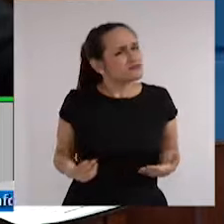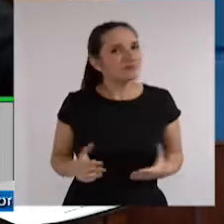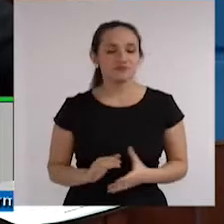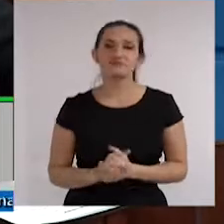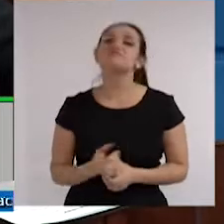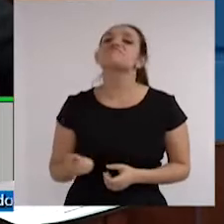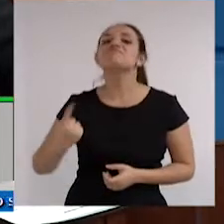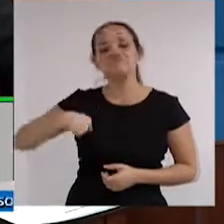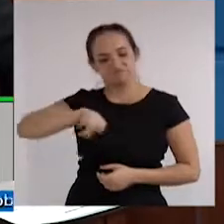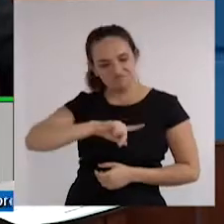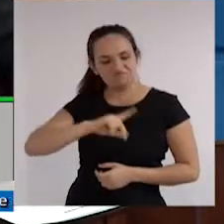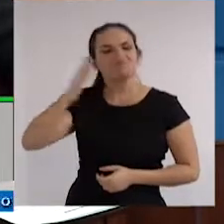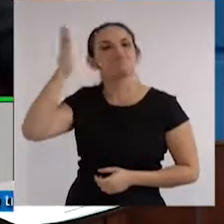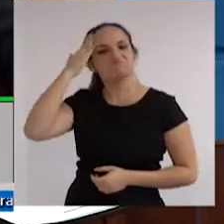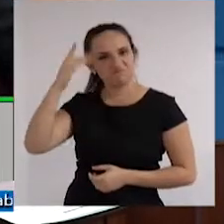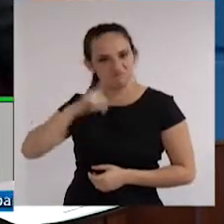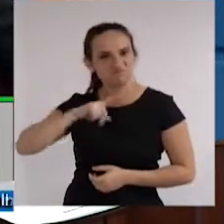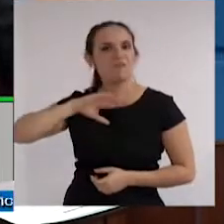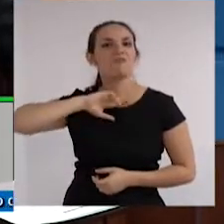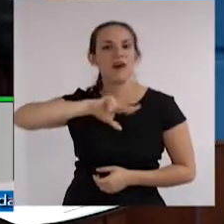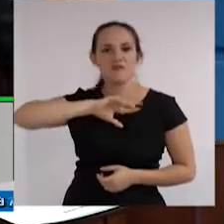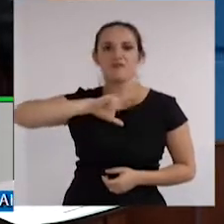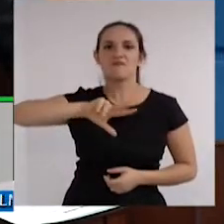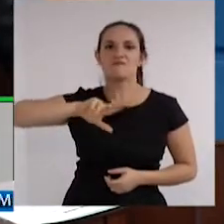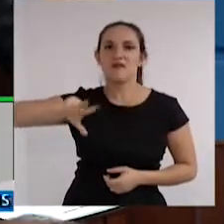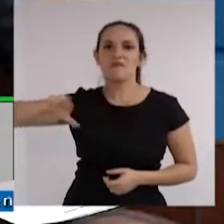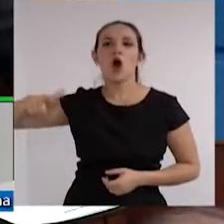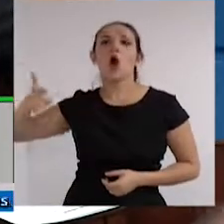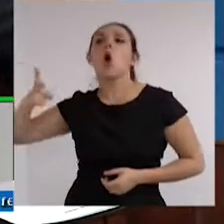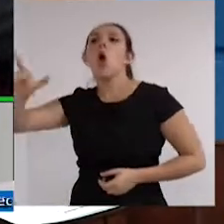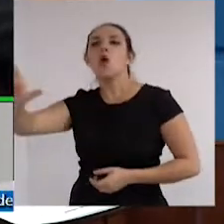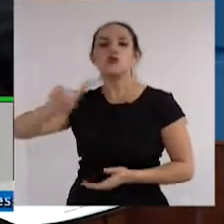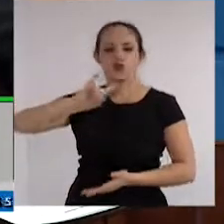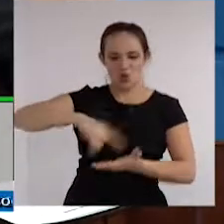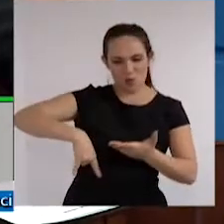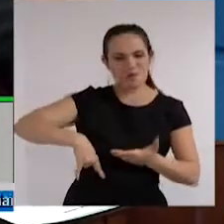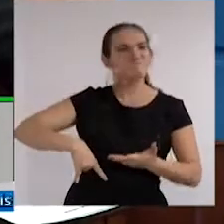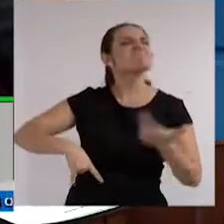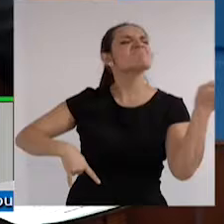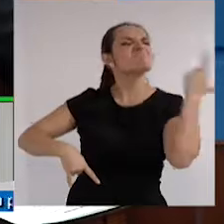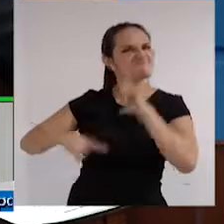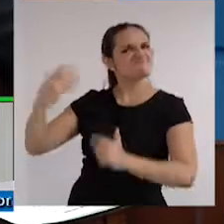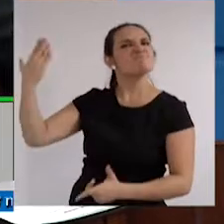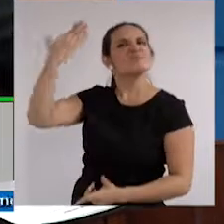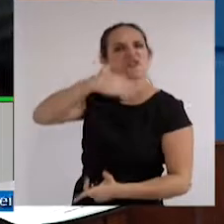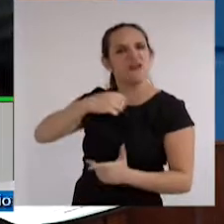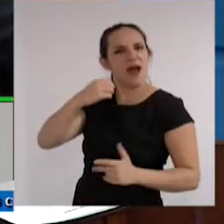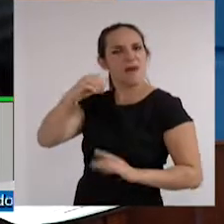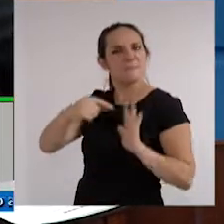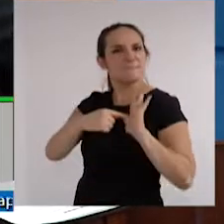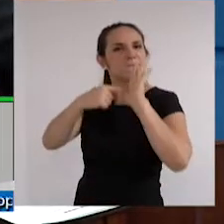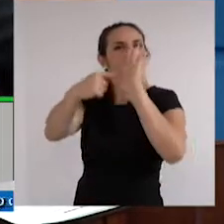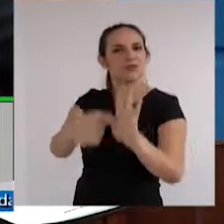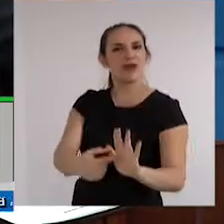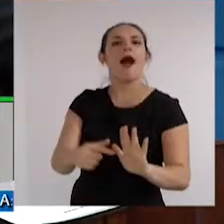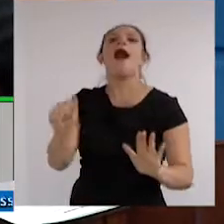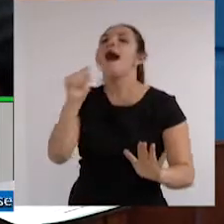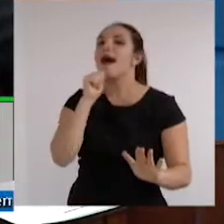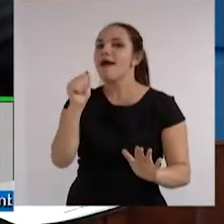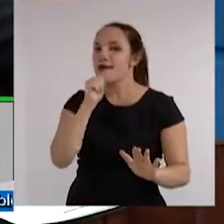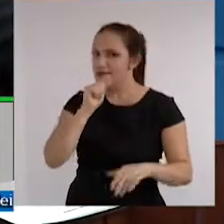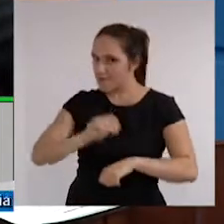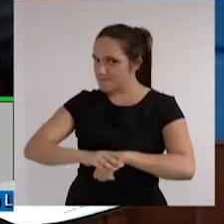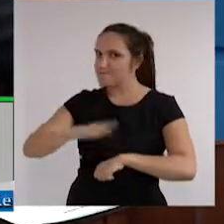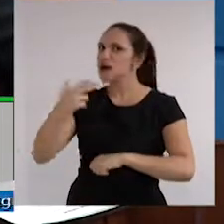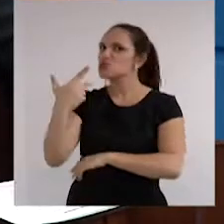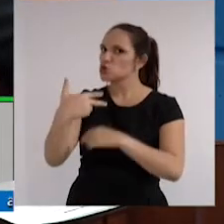que existem inúmeros outros documentos que podem revelar ainda situações